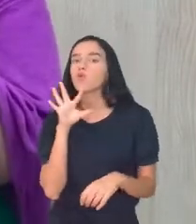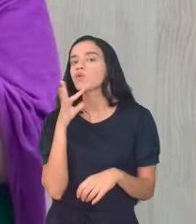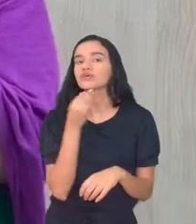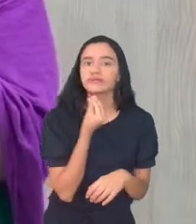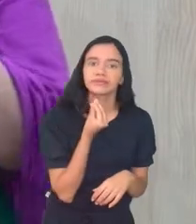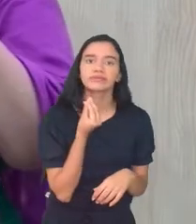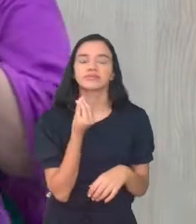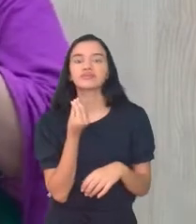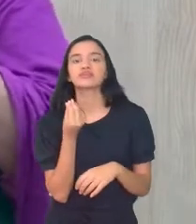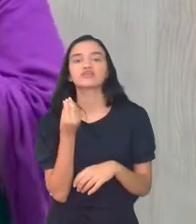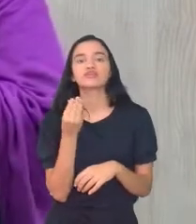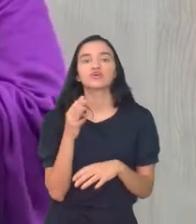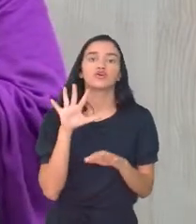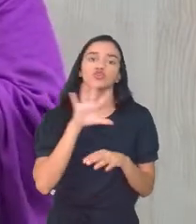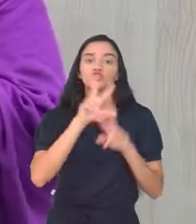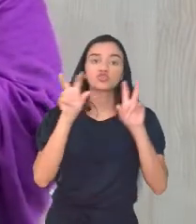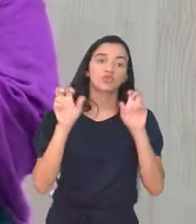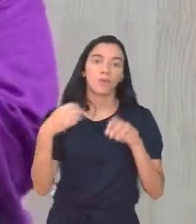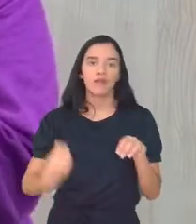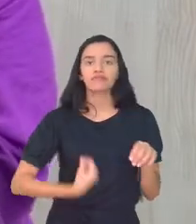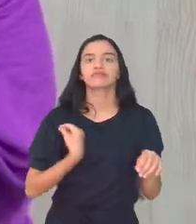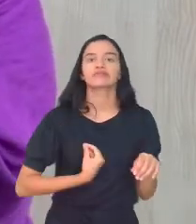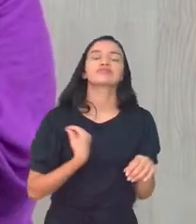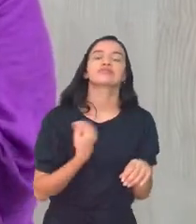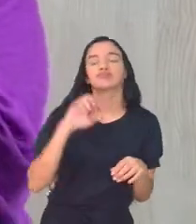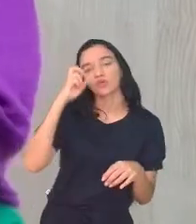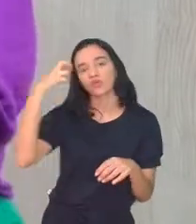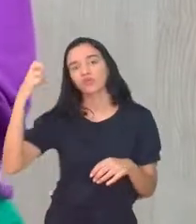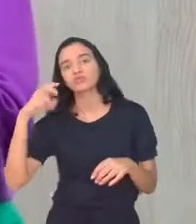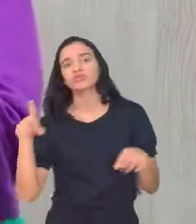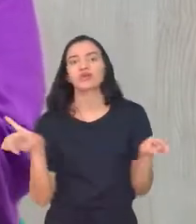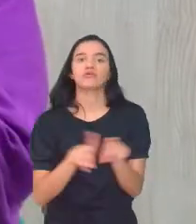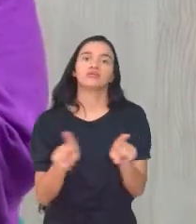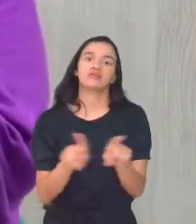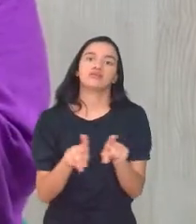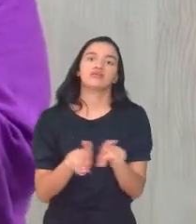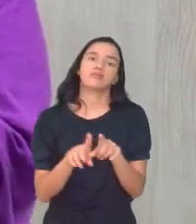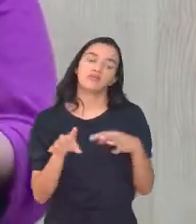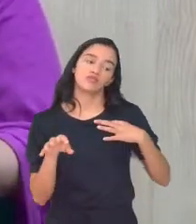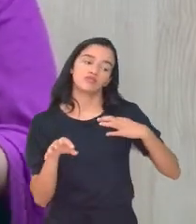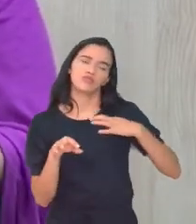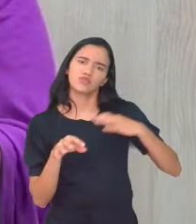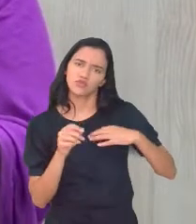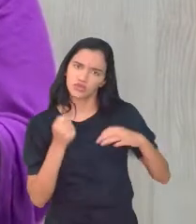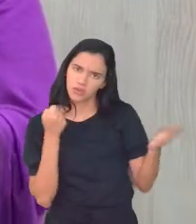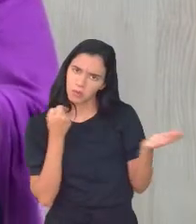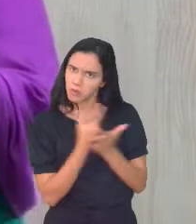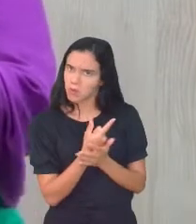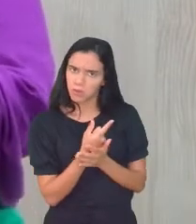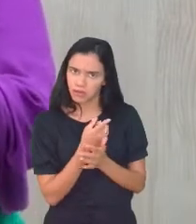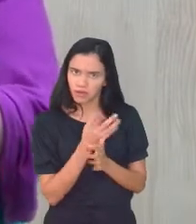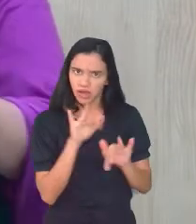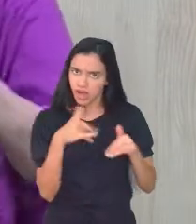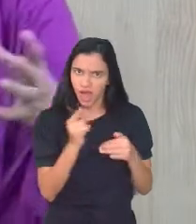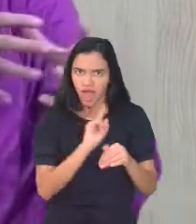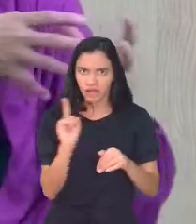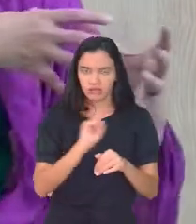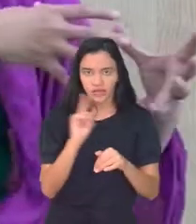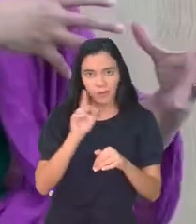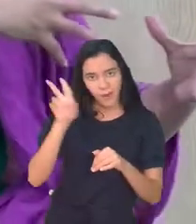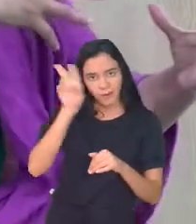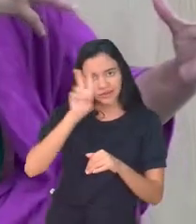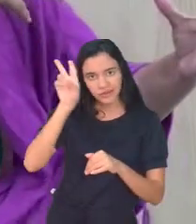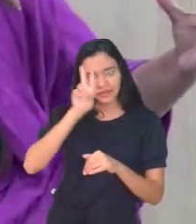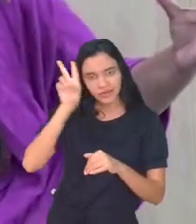conhecimentos prévios da sua vivência cultural, do seu, né, naquele paninho que você compra, não é um paninho, é toda uma